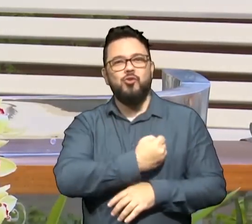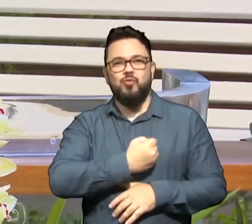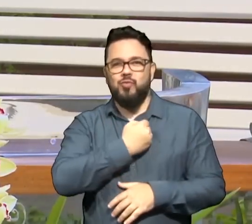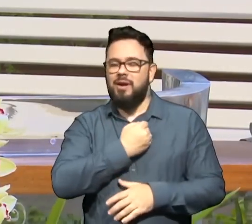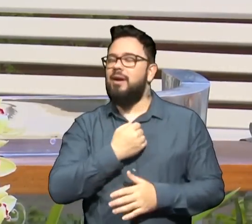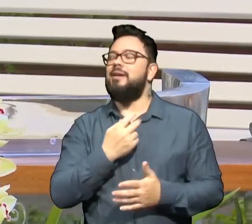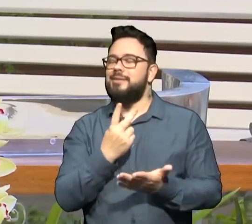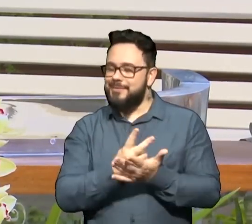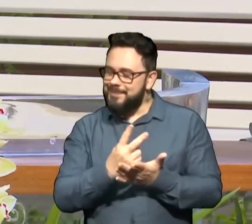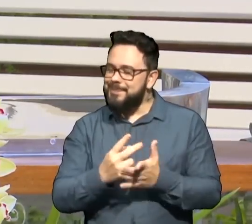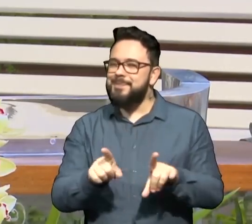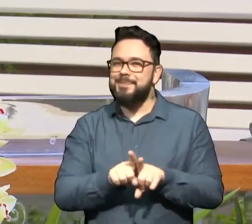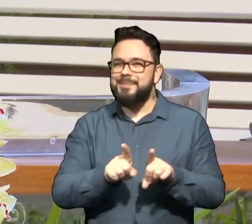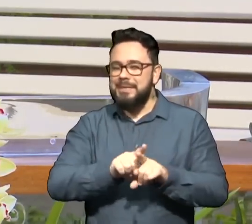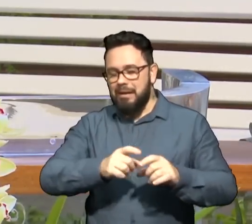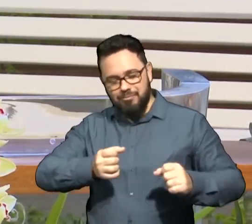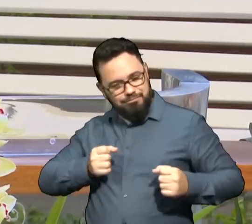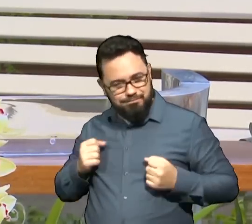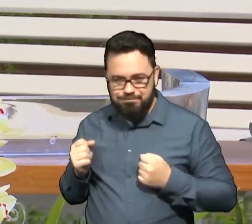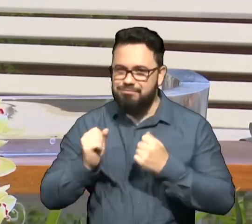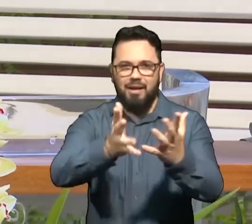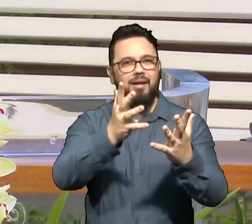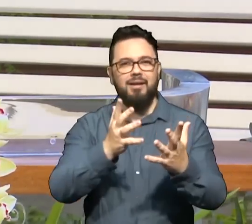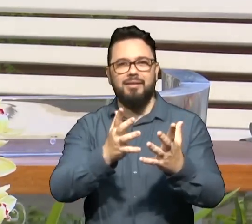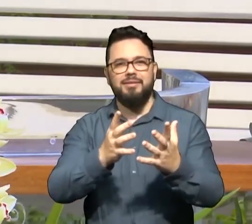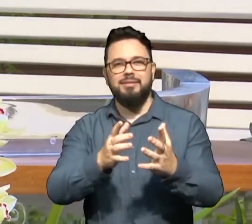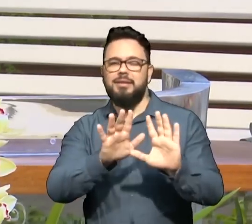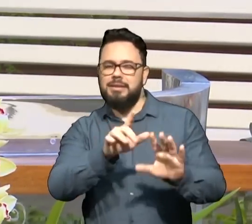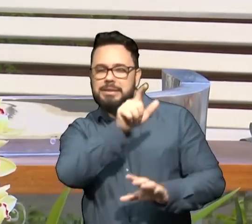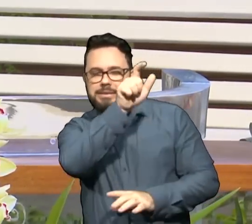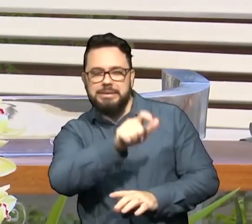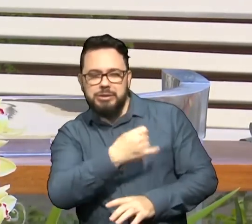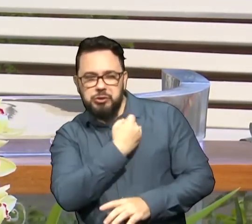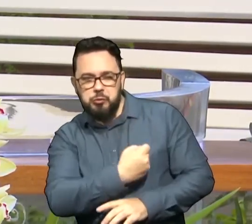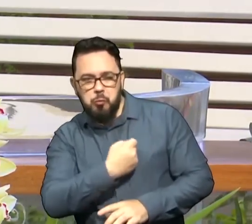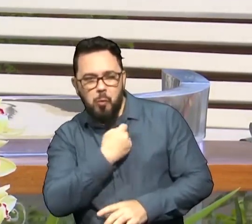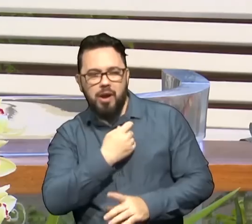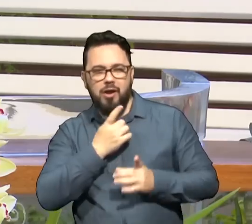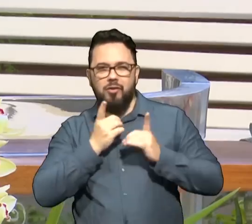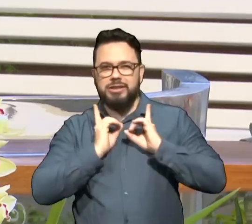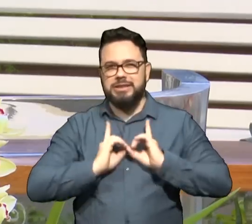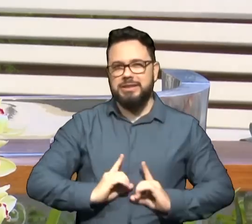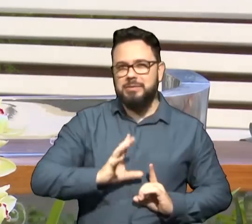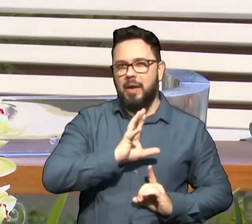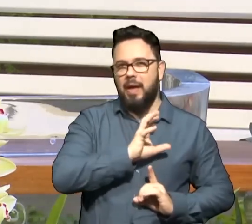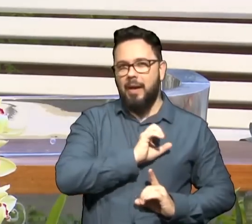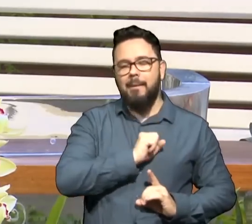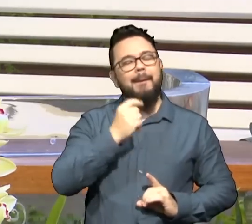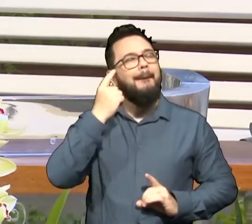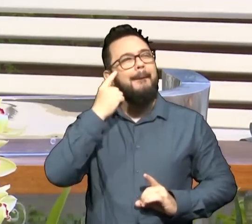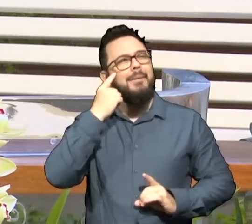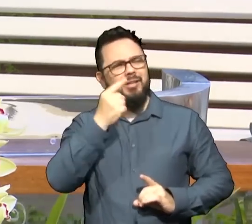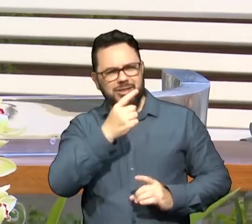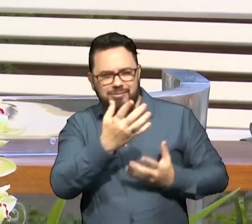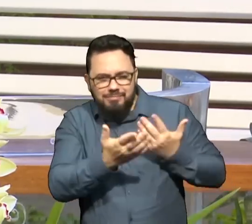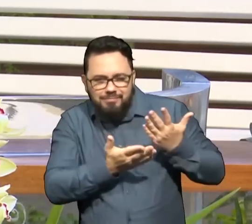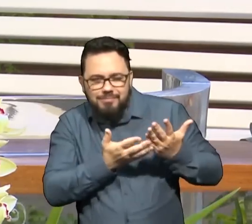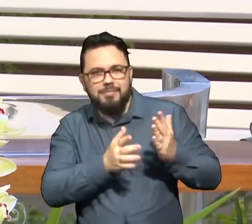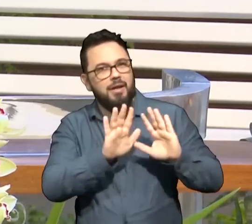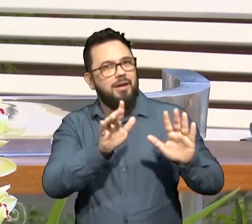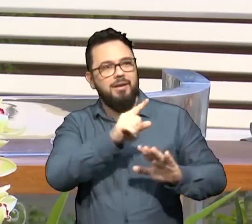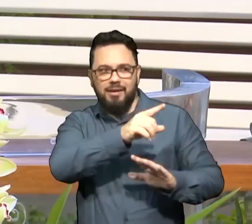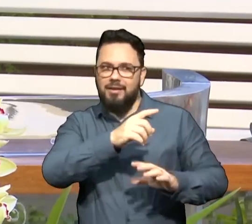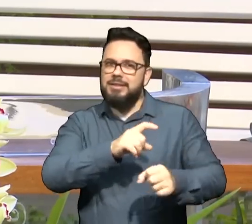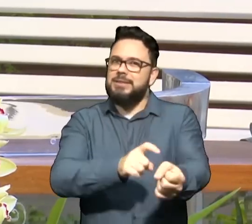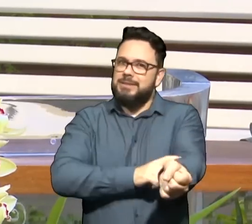irmãos é porque a gente muito pegado por esse o discípulo Amado ele falou tanto sobre o amor que a gente imagina um João muito doce mas João era irado João